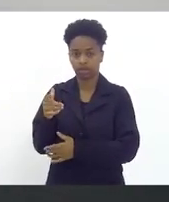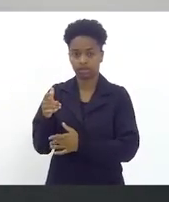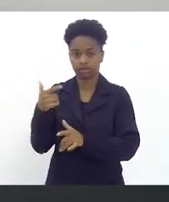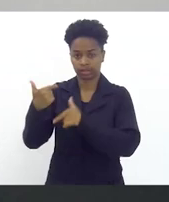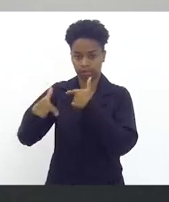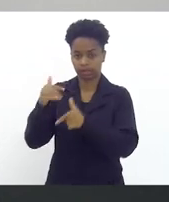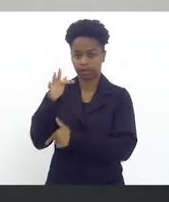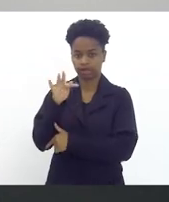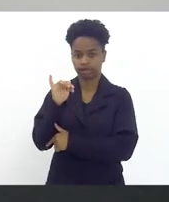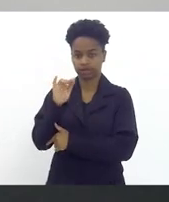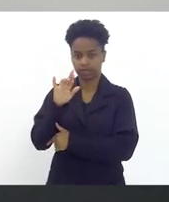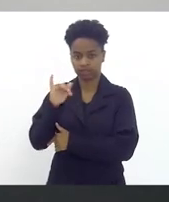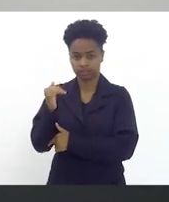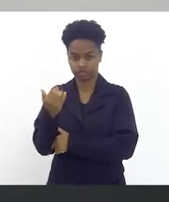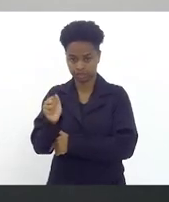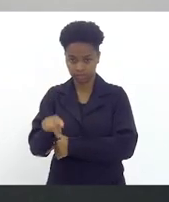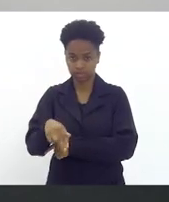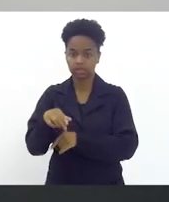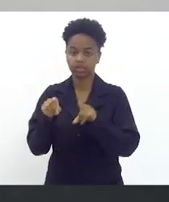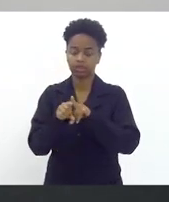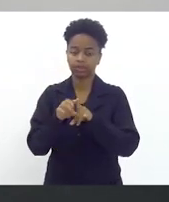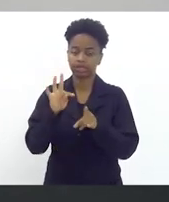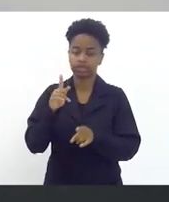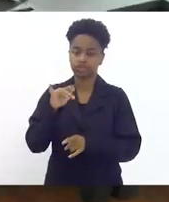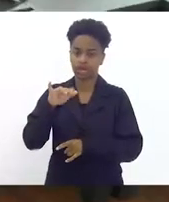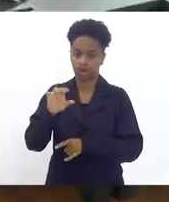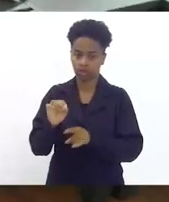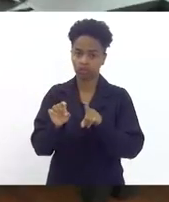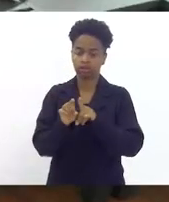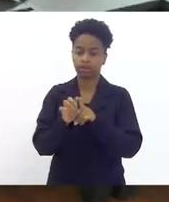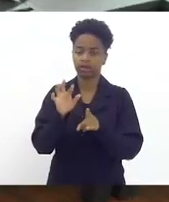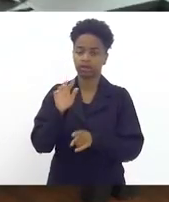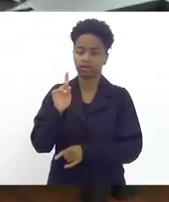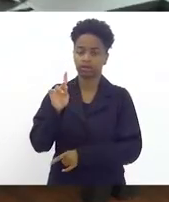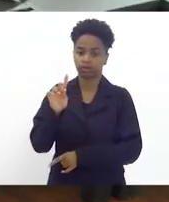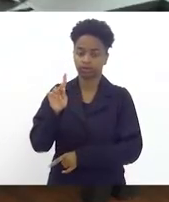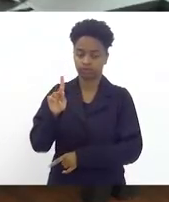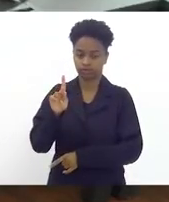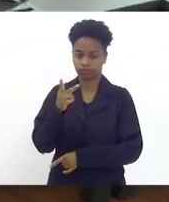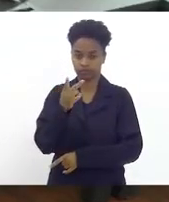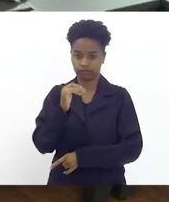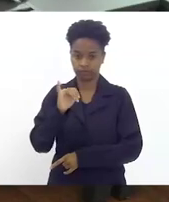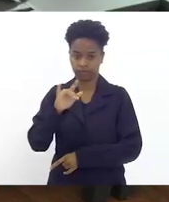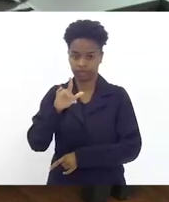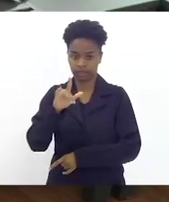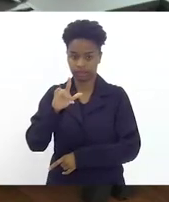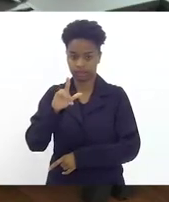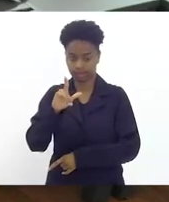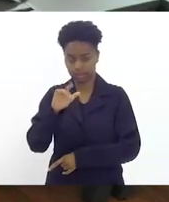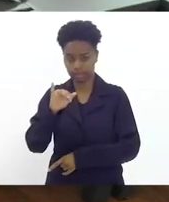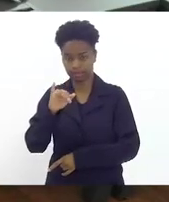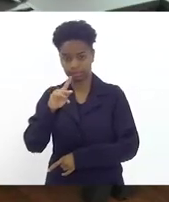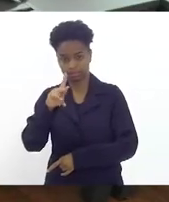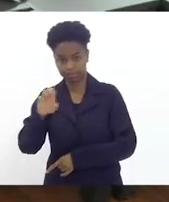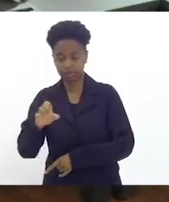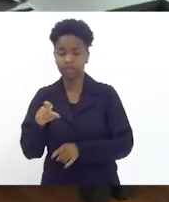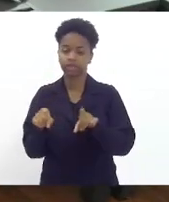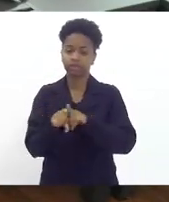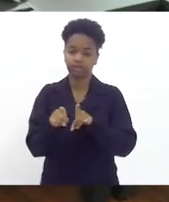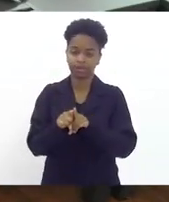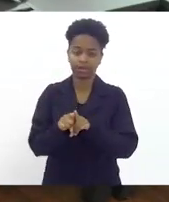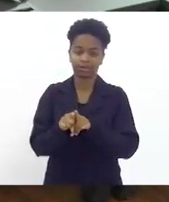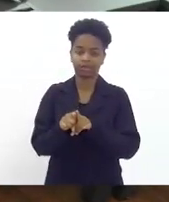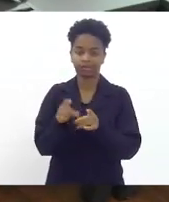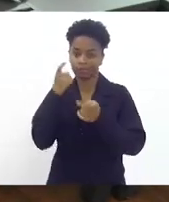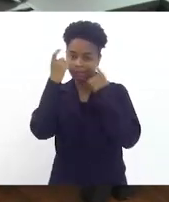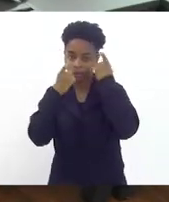o próprio Tiago Pampulha e o Filipe também porque essa ação não suspendeu suspendeu para trás